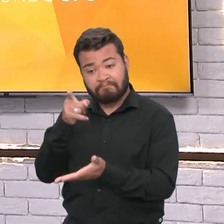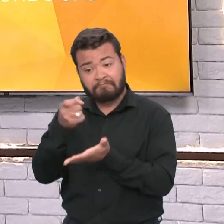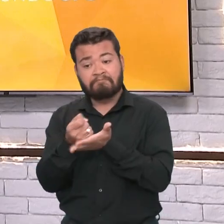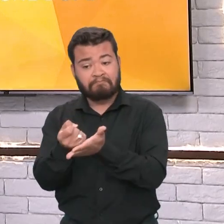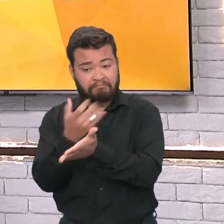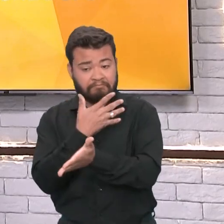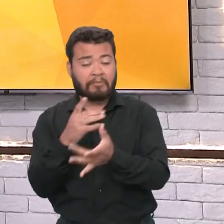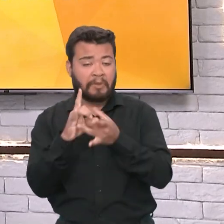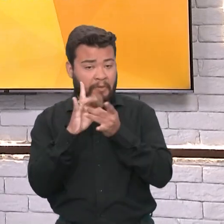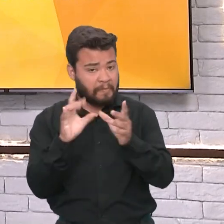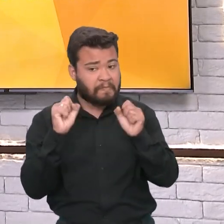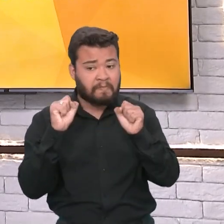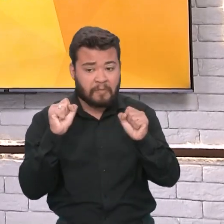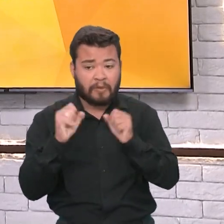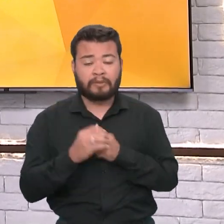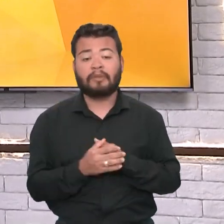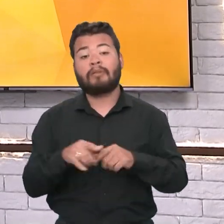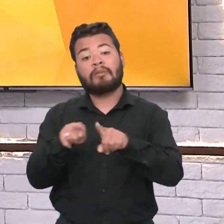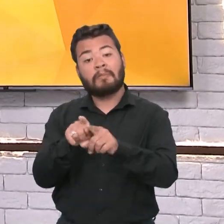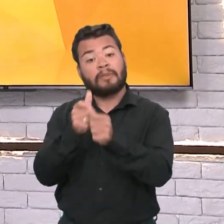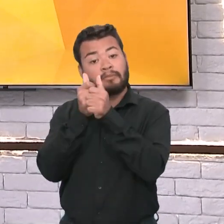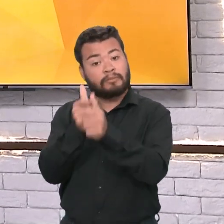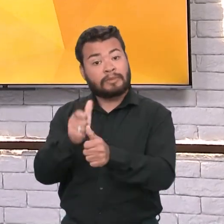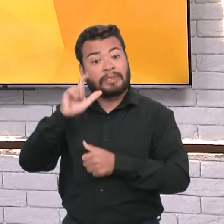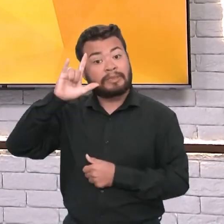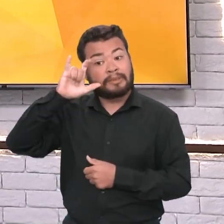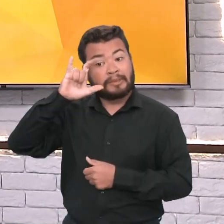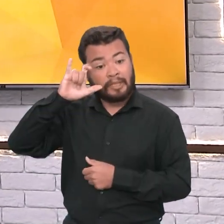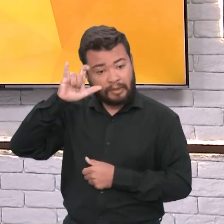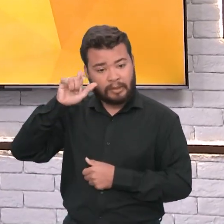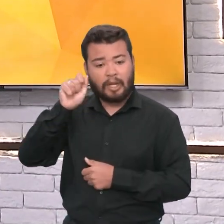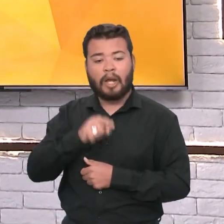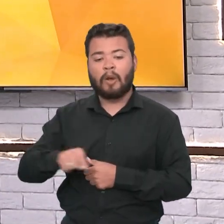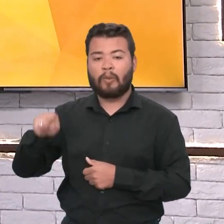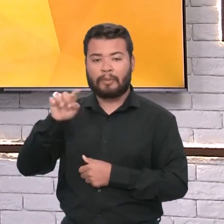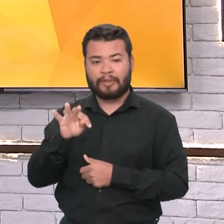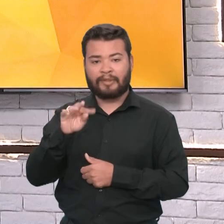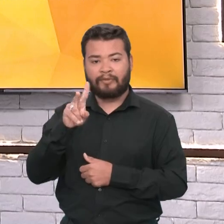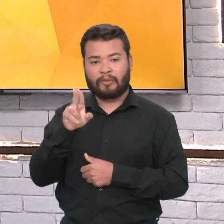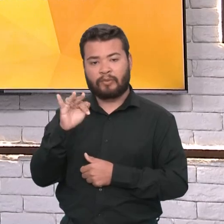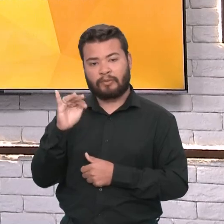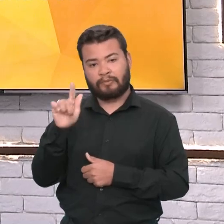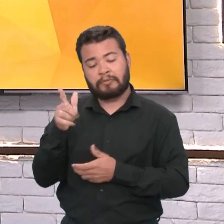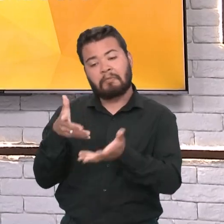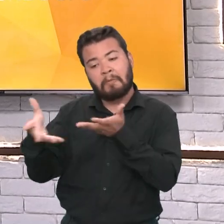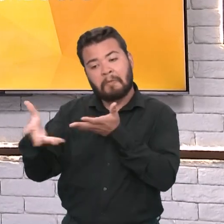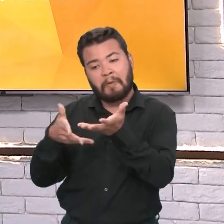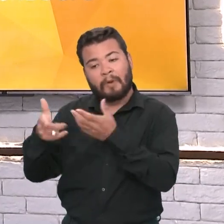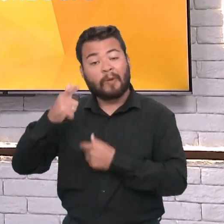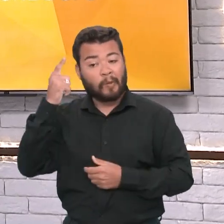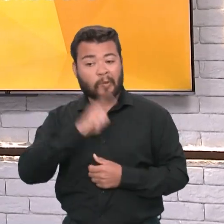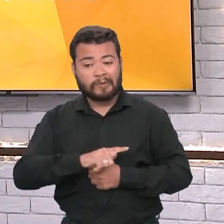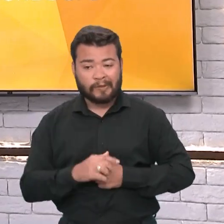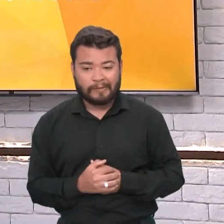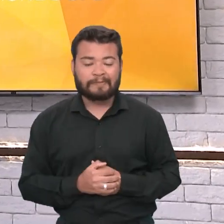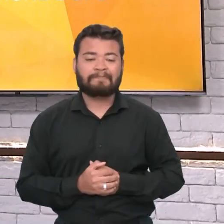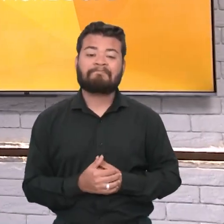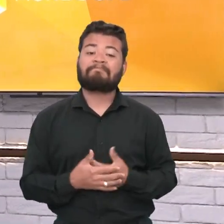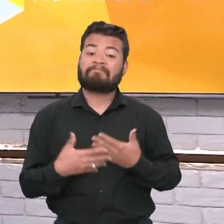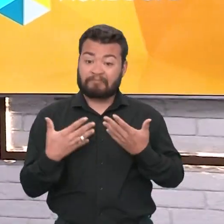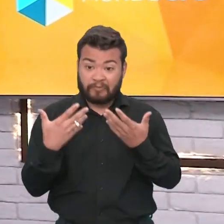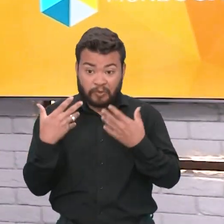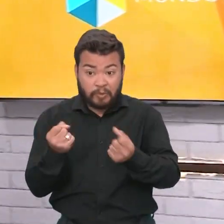629-9181-1406. Você pode também começar a seguir a gente por meio do nosso Instagram, @TVUFG, interagir com a gente por lá. Muito bem, então, para começar o